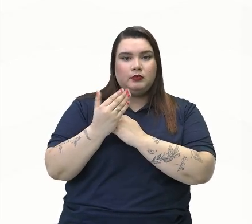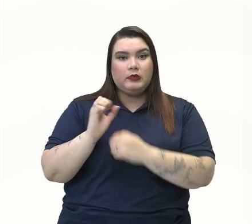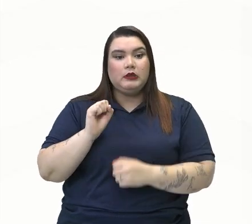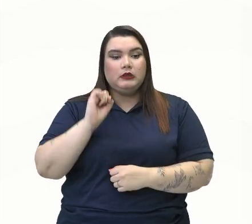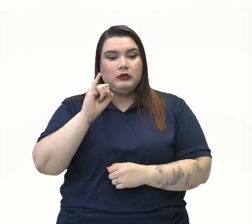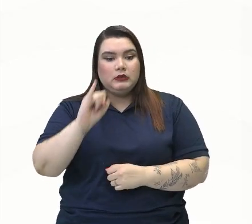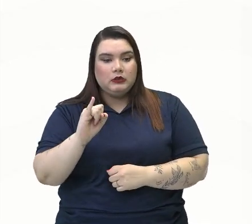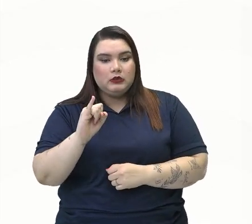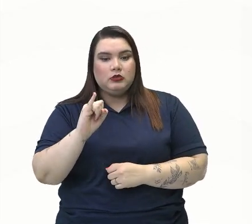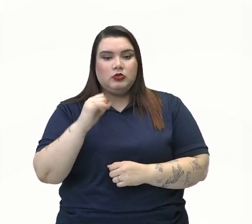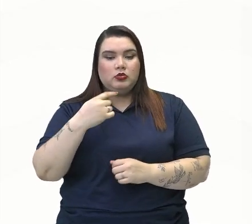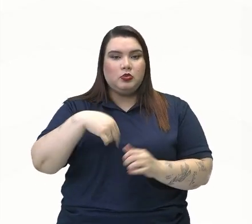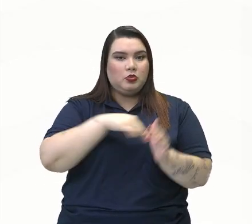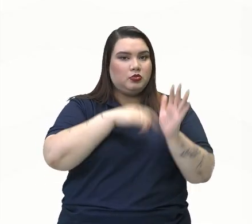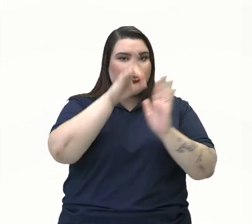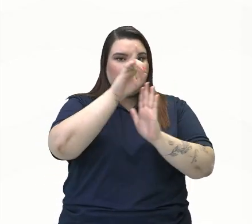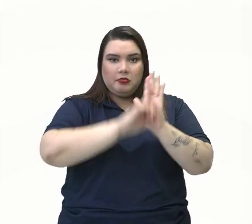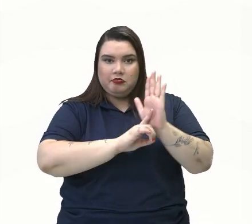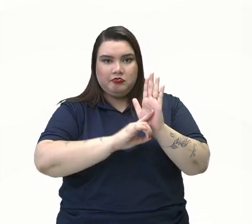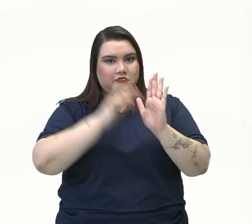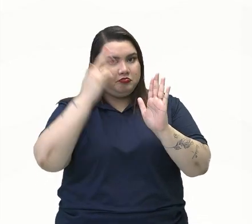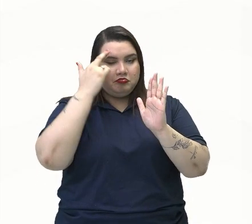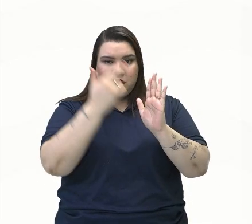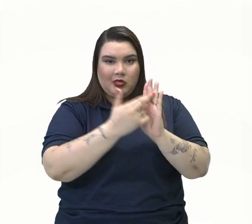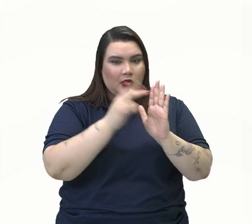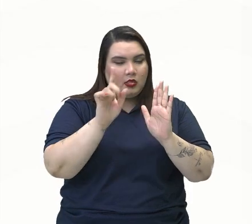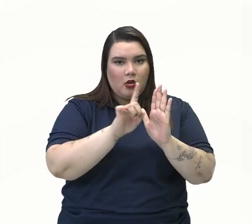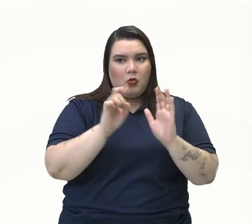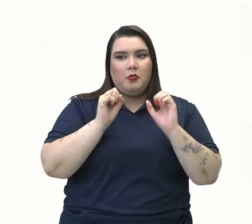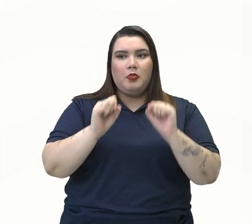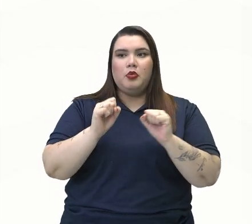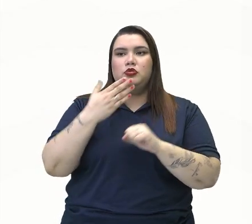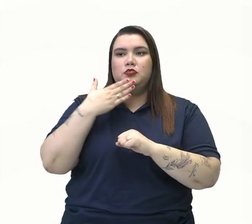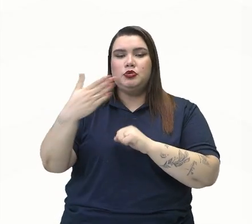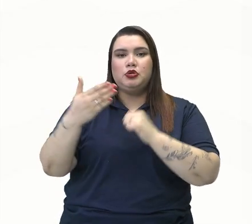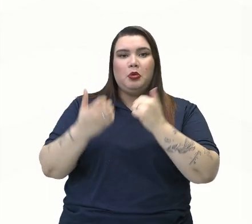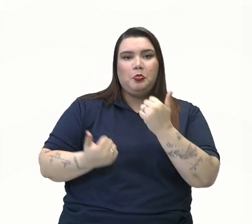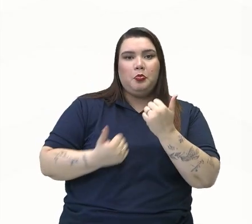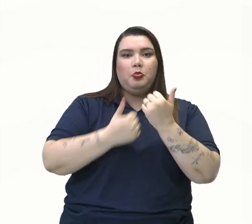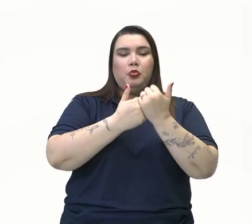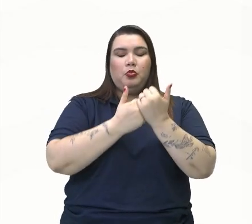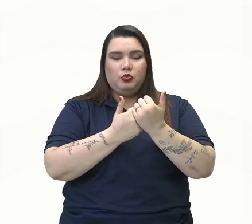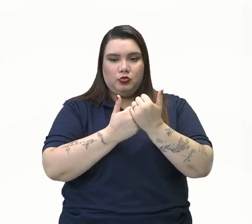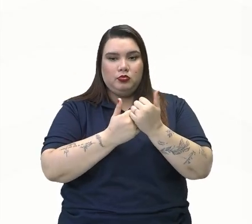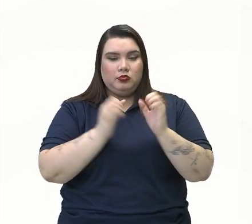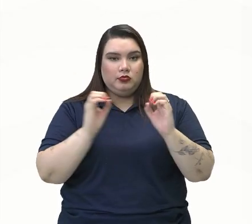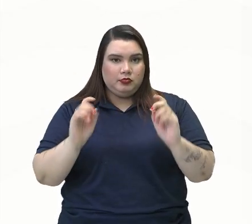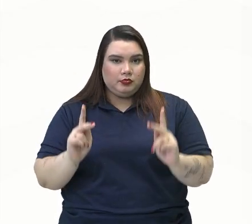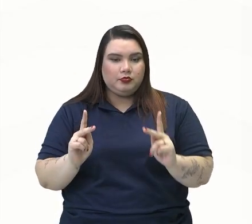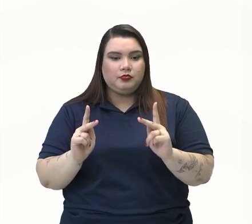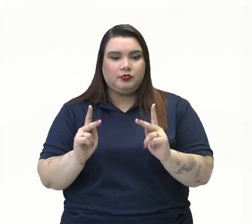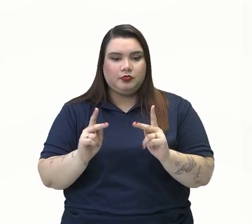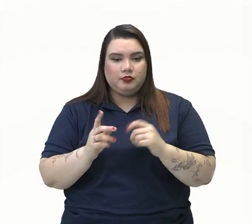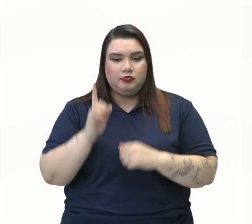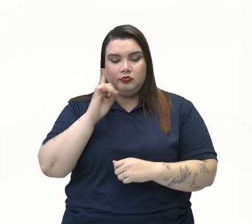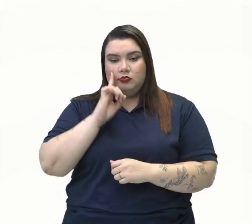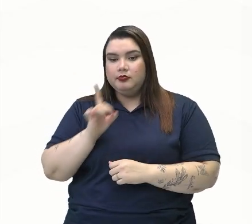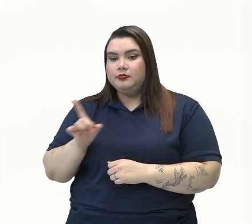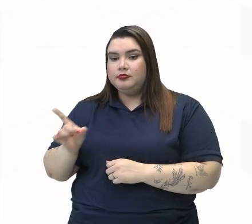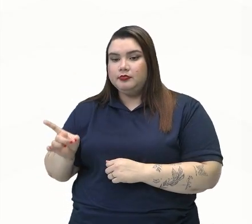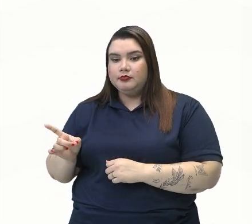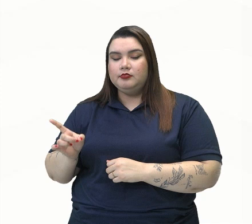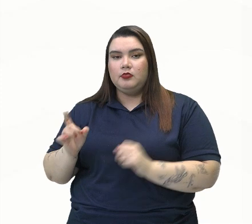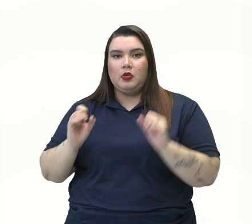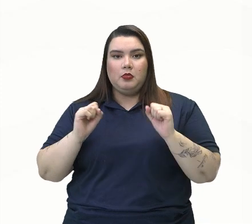se nossos direitos não forem respeitados, tá certo? Então, right to justice, nós